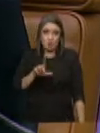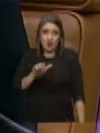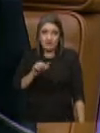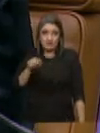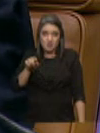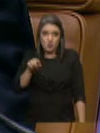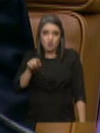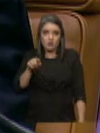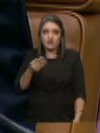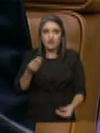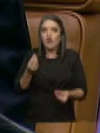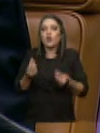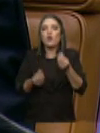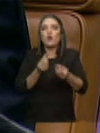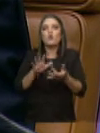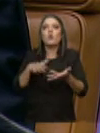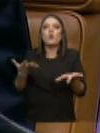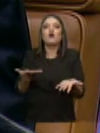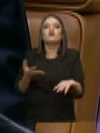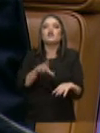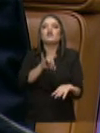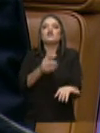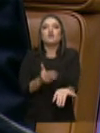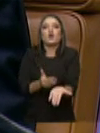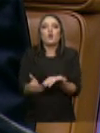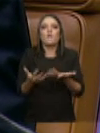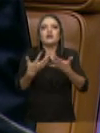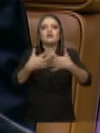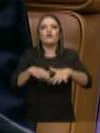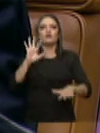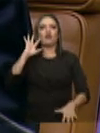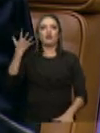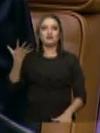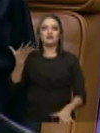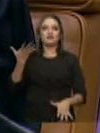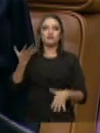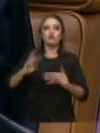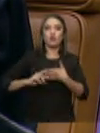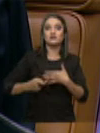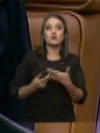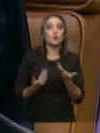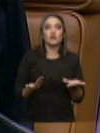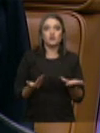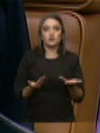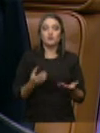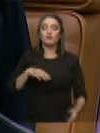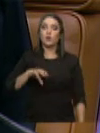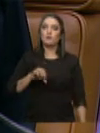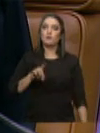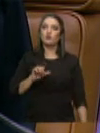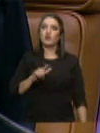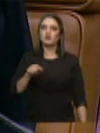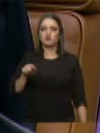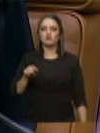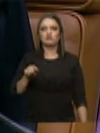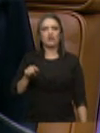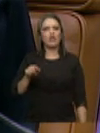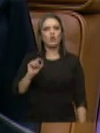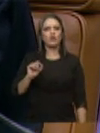verdade, o ministro Gilmar participou da elaboração da lei, a modulação significa você determinar que